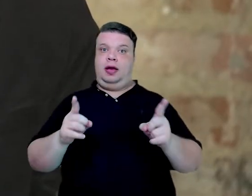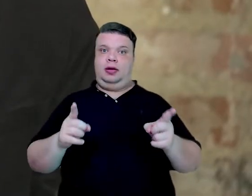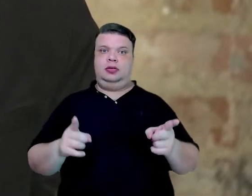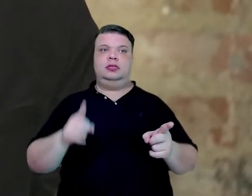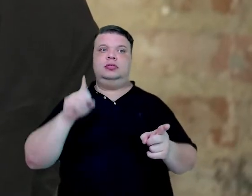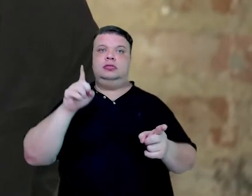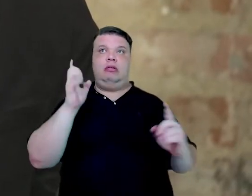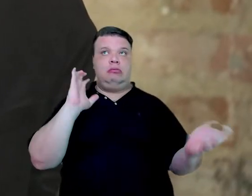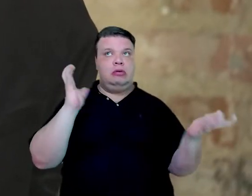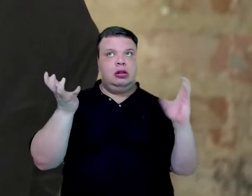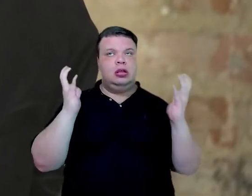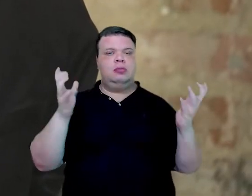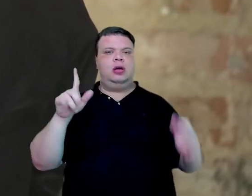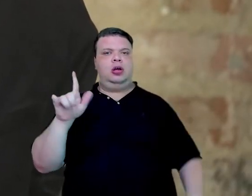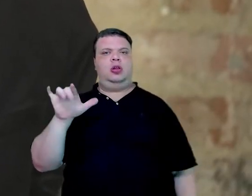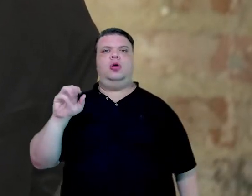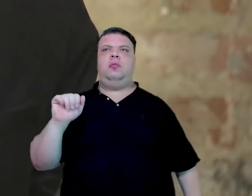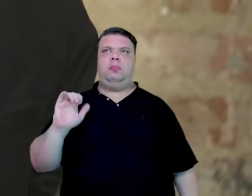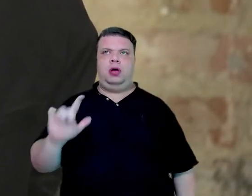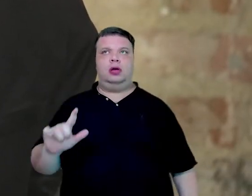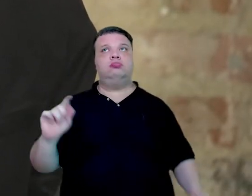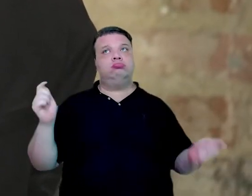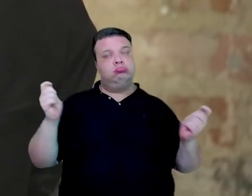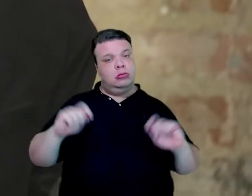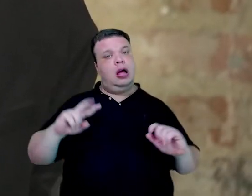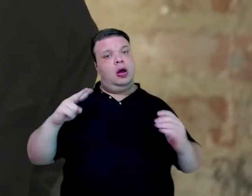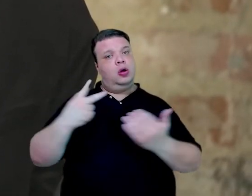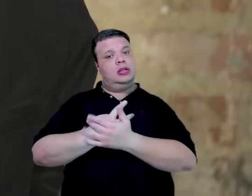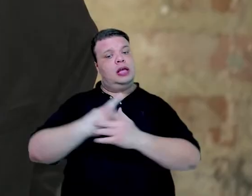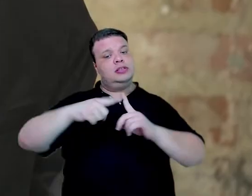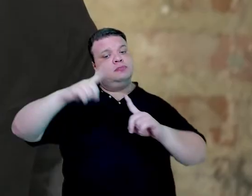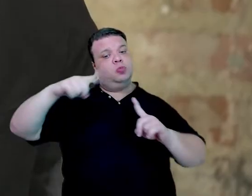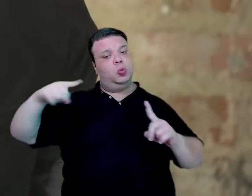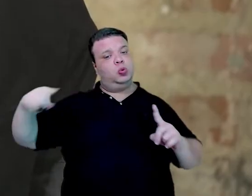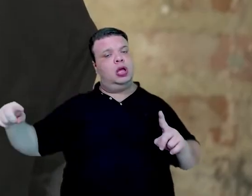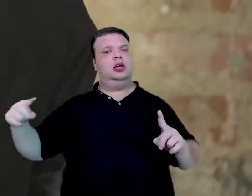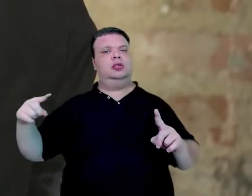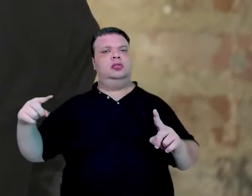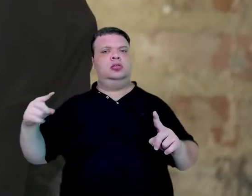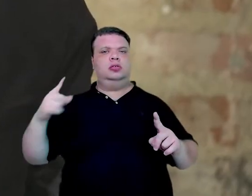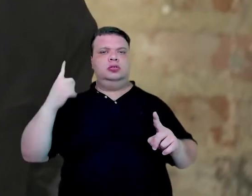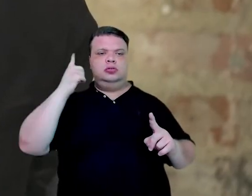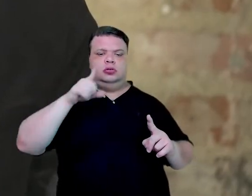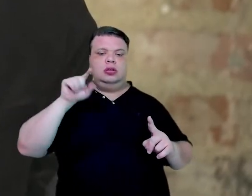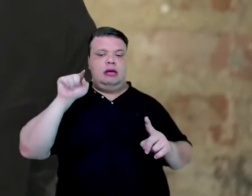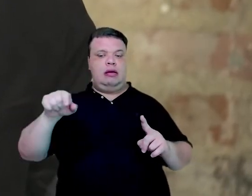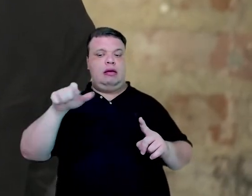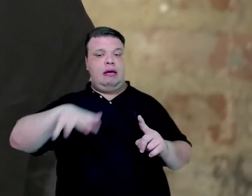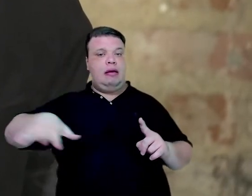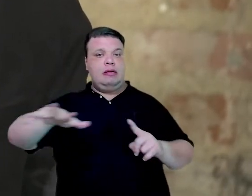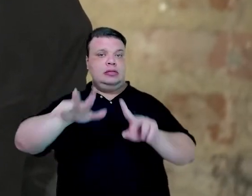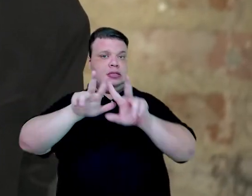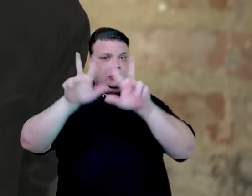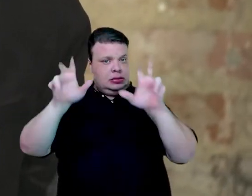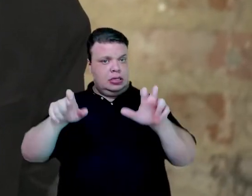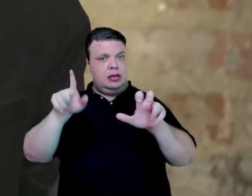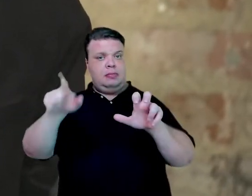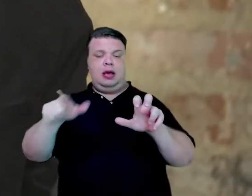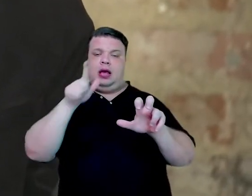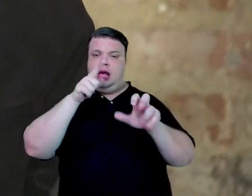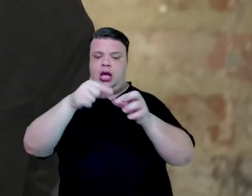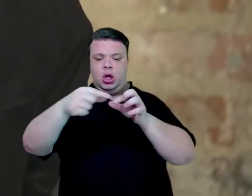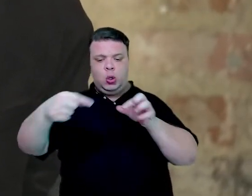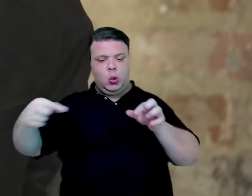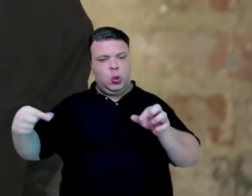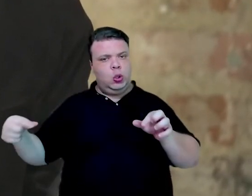né, essas questões das correntes com outros preceitos, né, de fontes